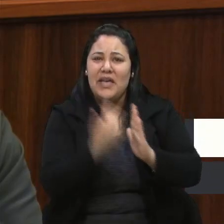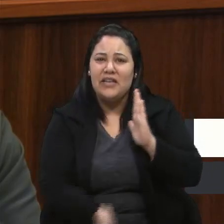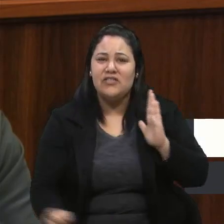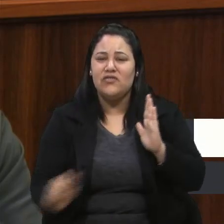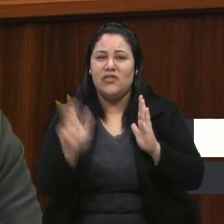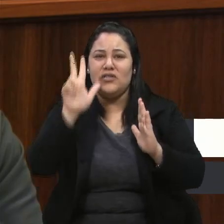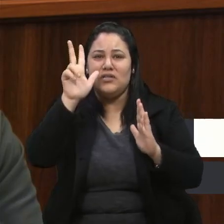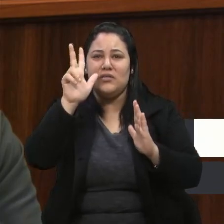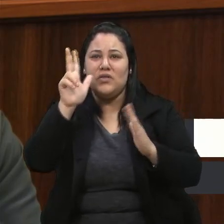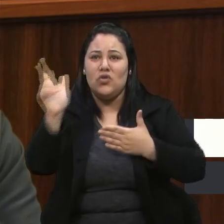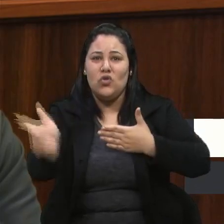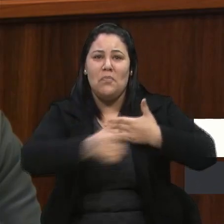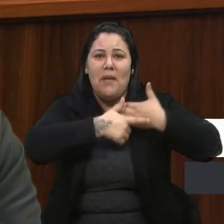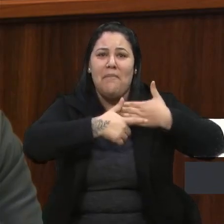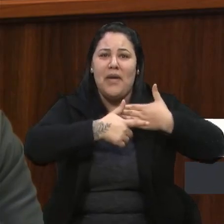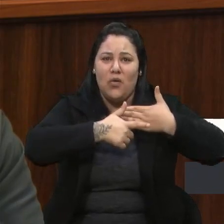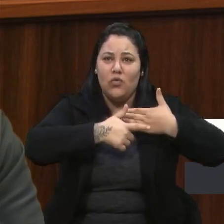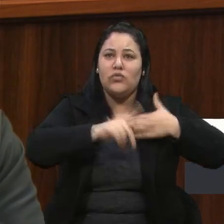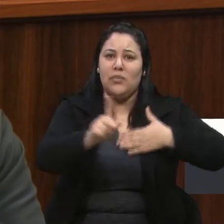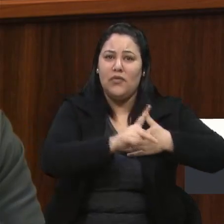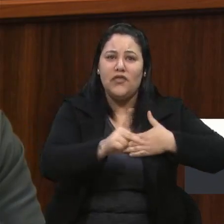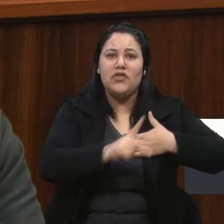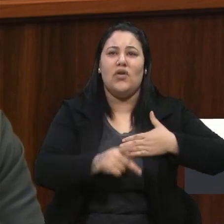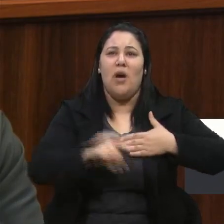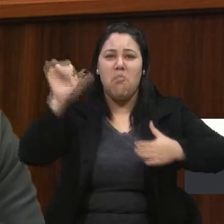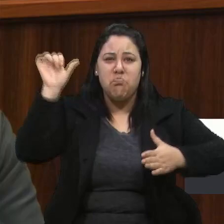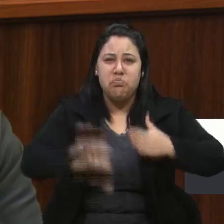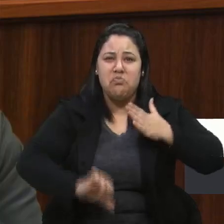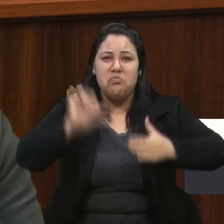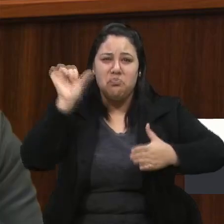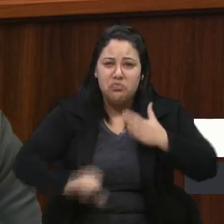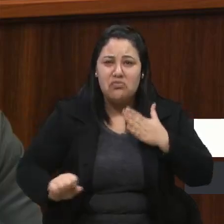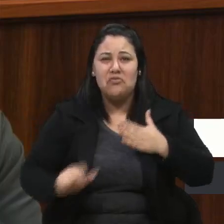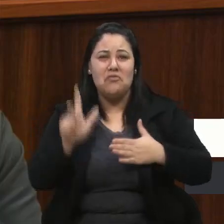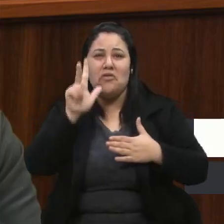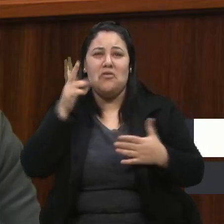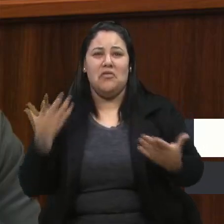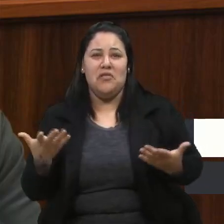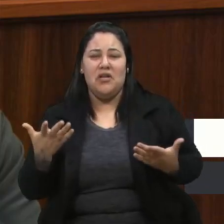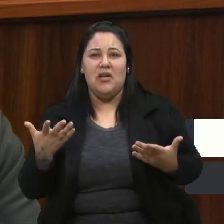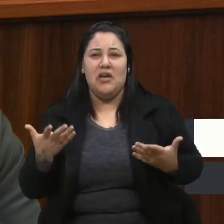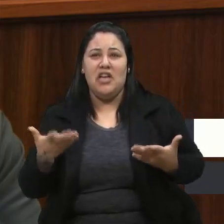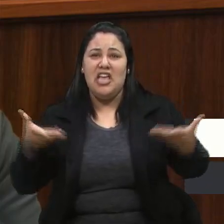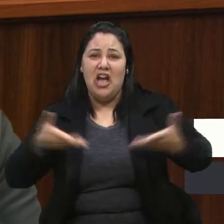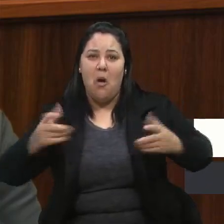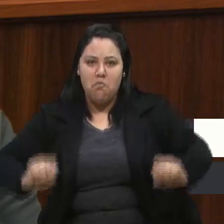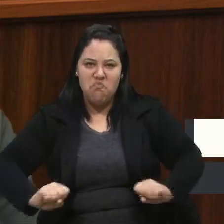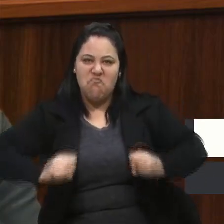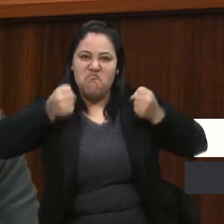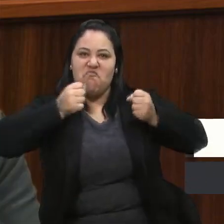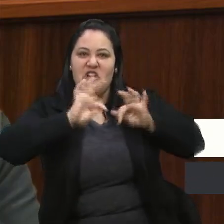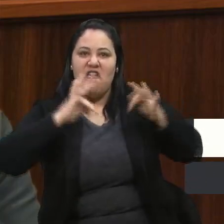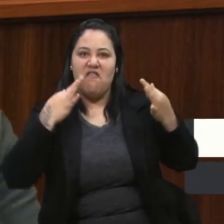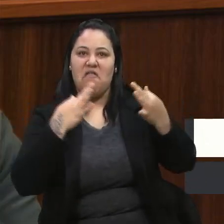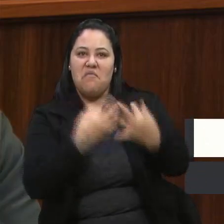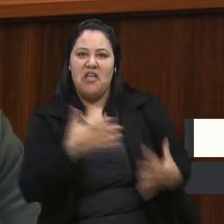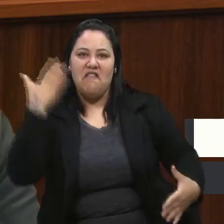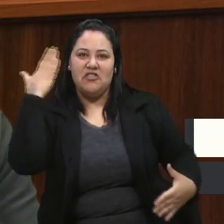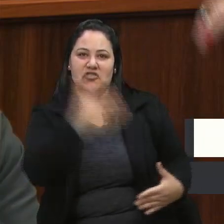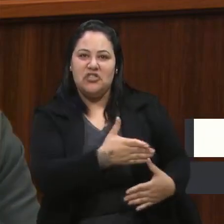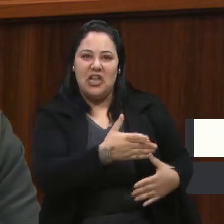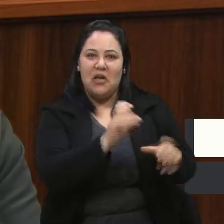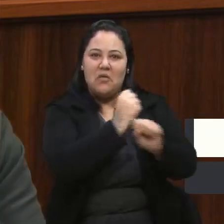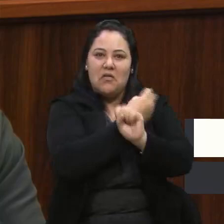do educador e da educadora, e de empoderamento das famílias que vão direto na SMED